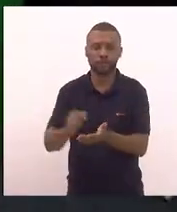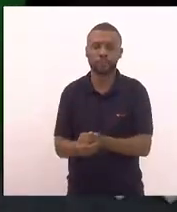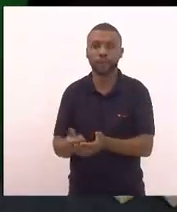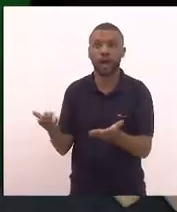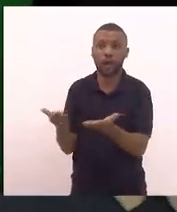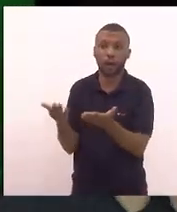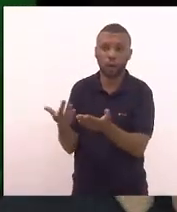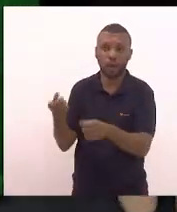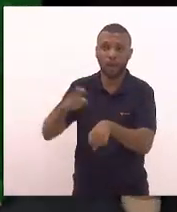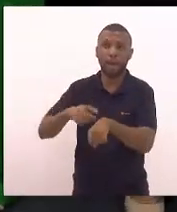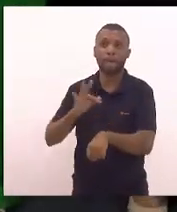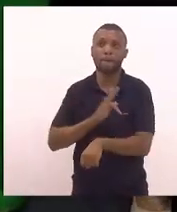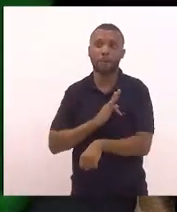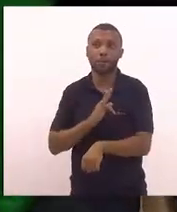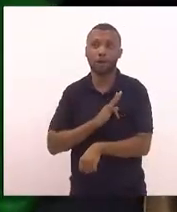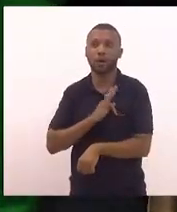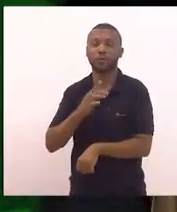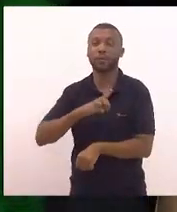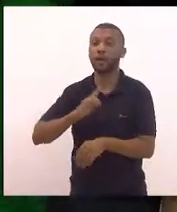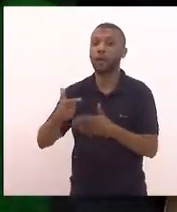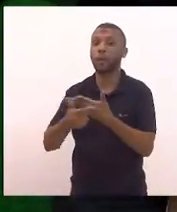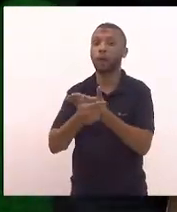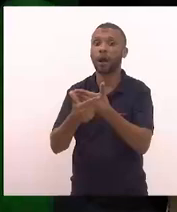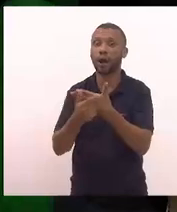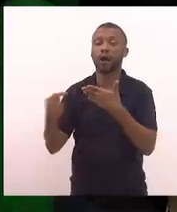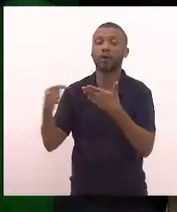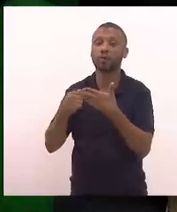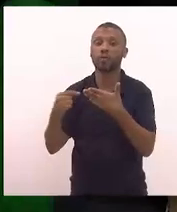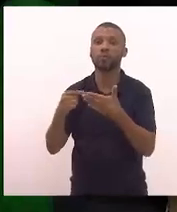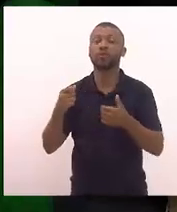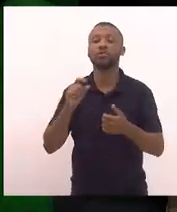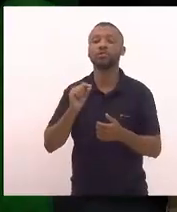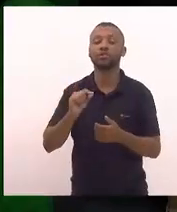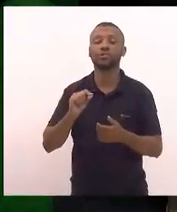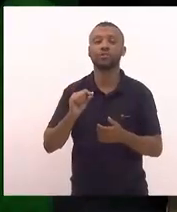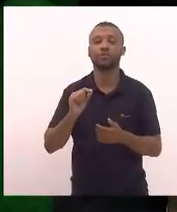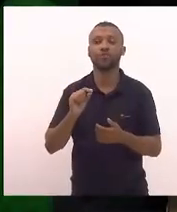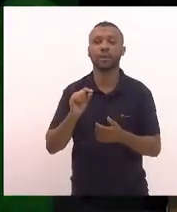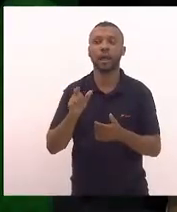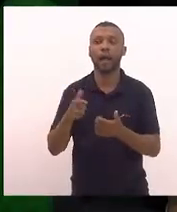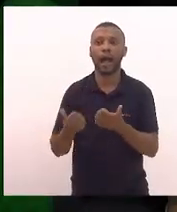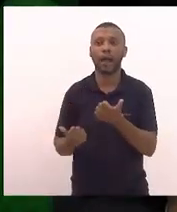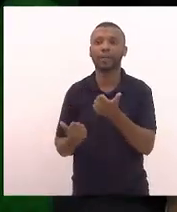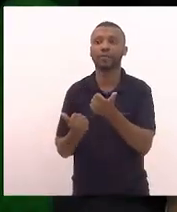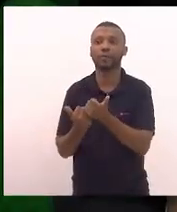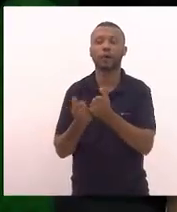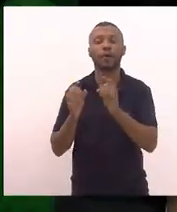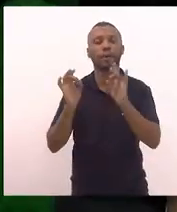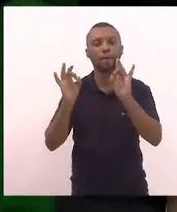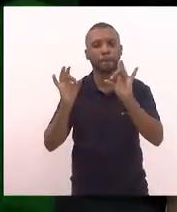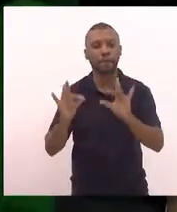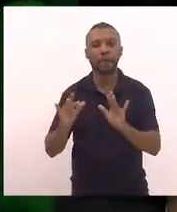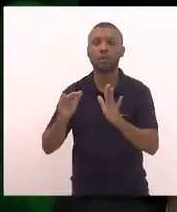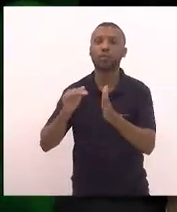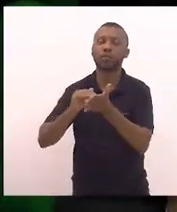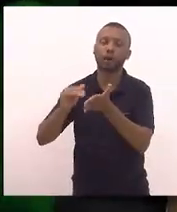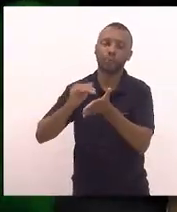policial ocupa o cargo de assessor especial do